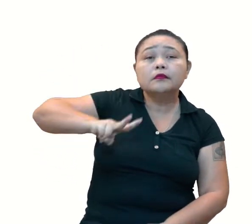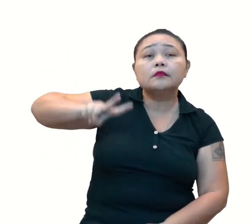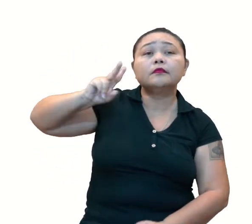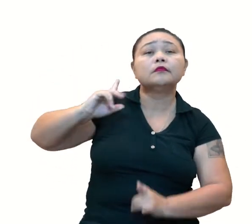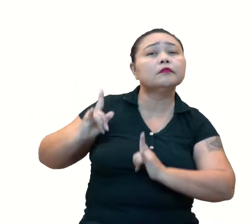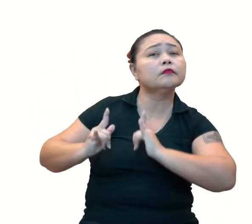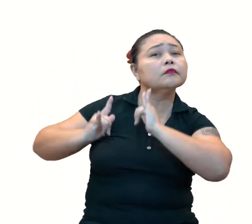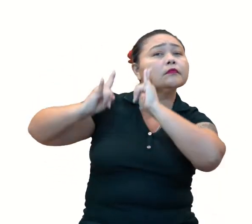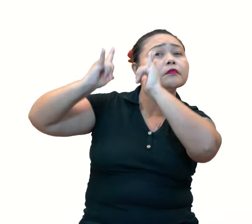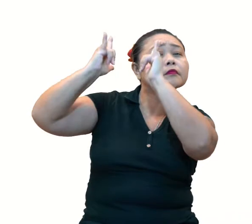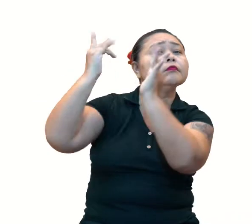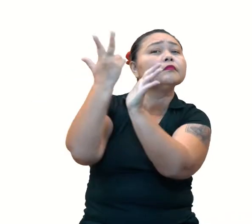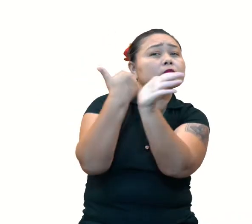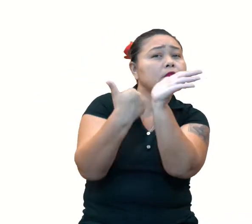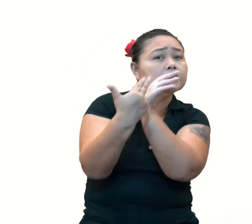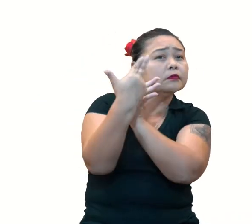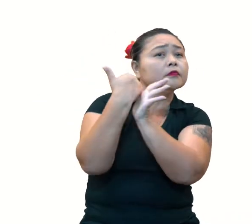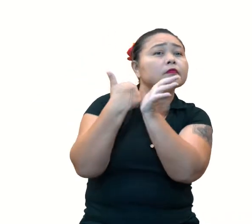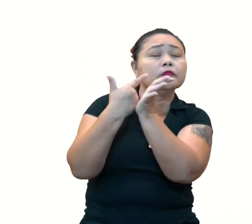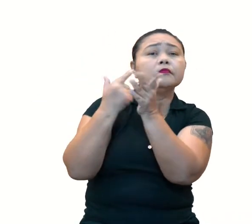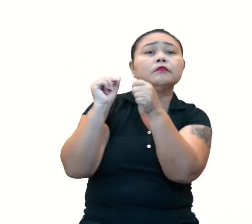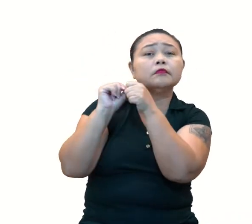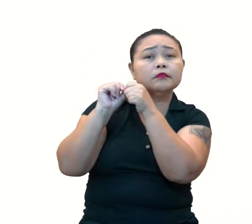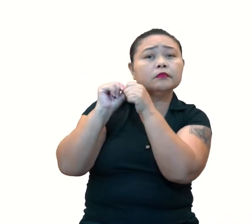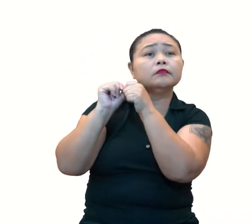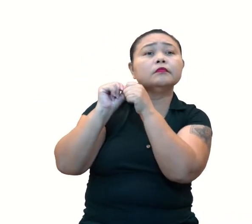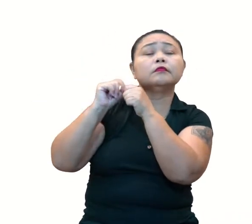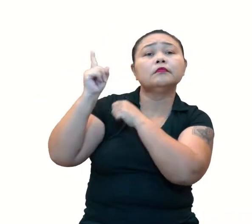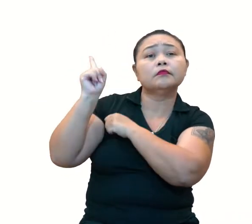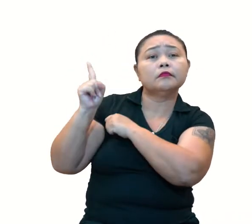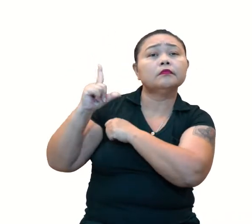tiver um desenho que represente tudo isso. Olha lá